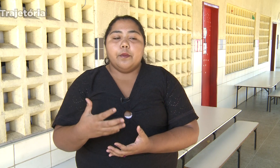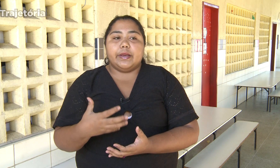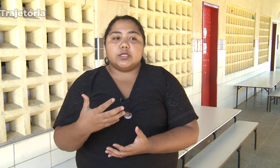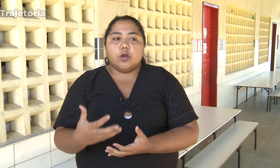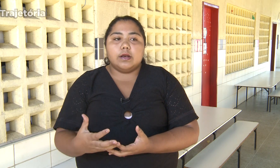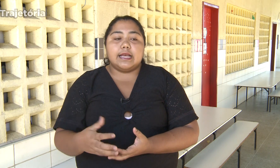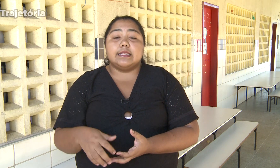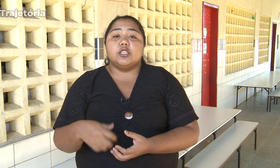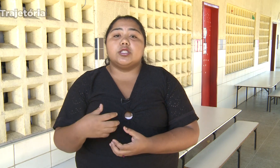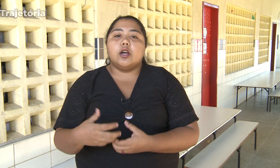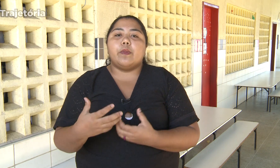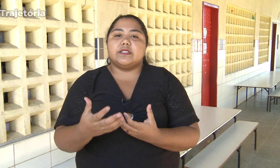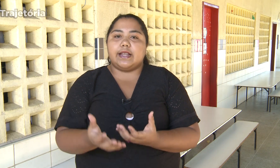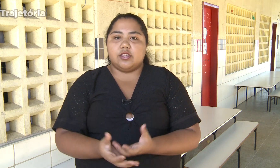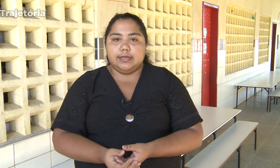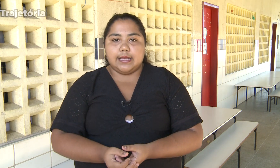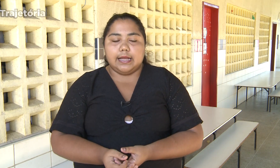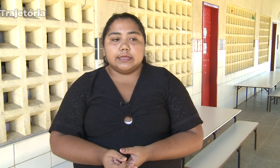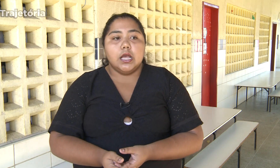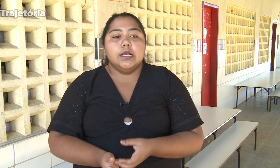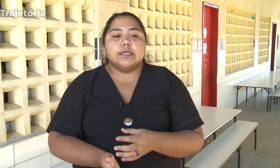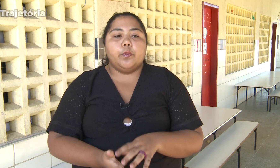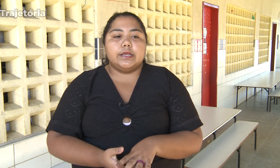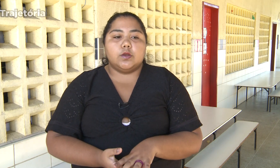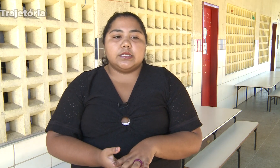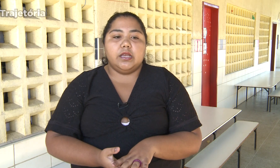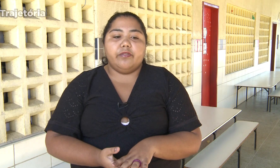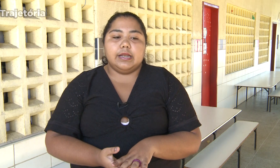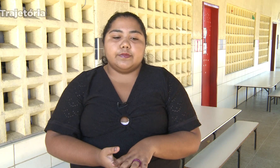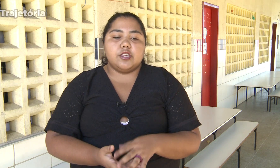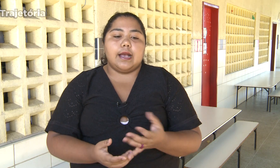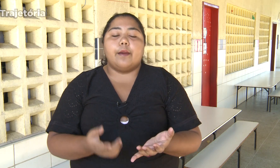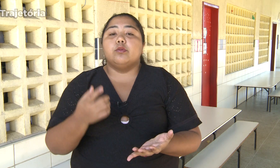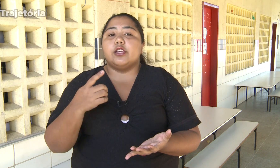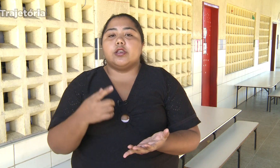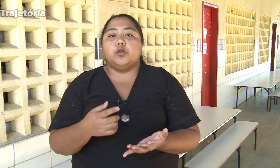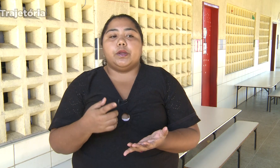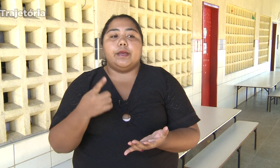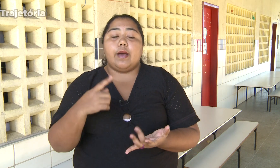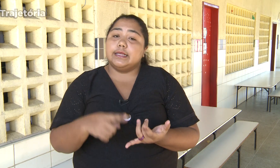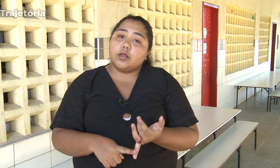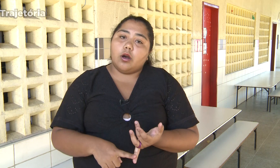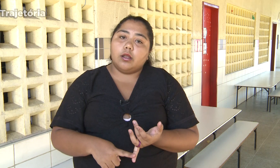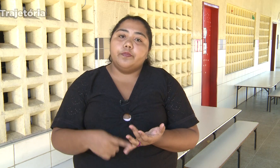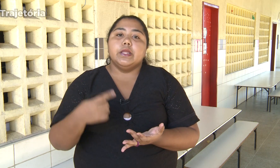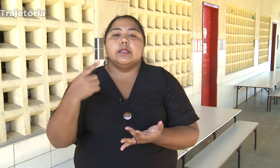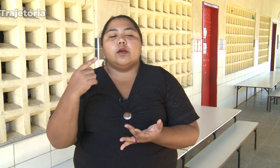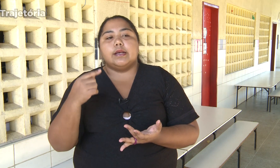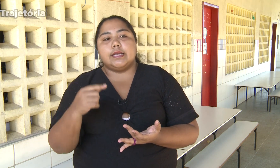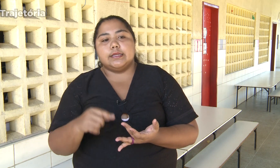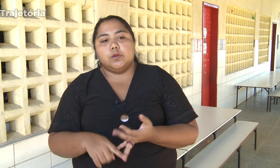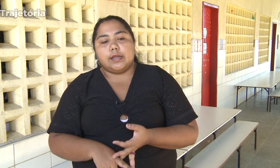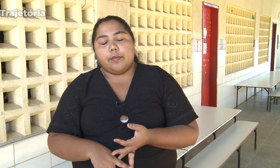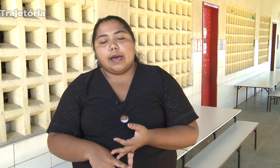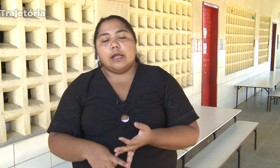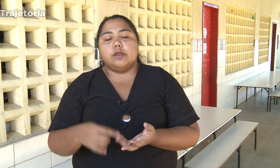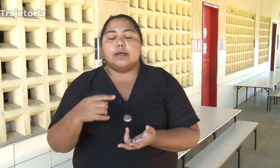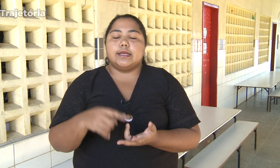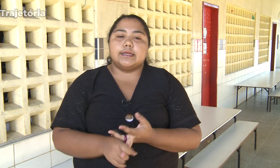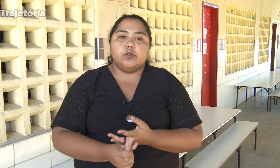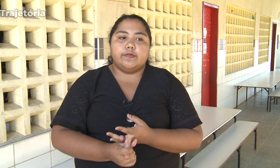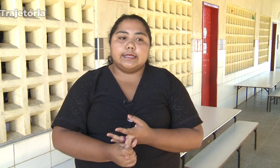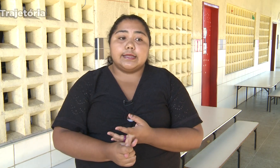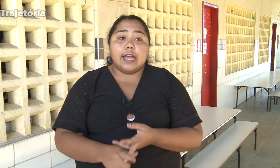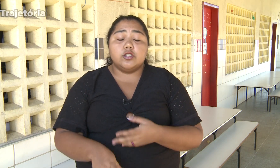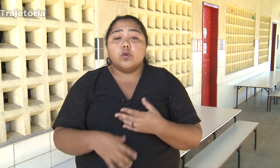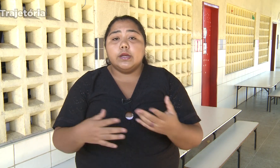essas pessoas, elas estão mais fragilizadas. São pessoas que, infelizmente, acabam deixando primeiro a escola, não acessam o trabalho, não